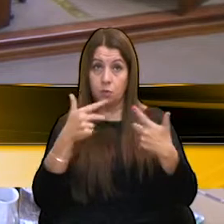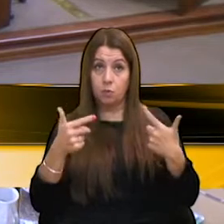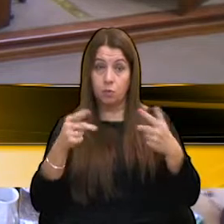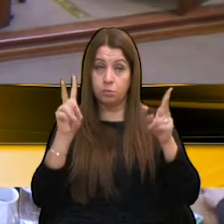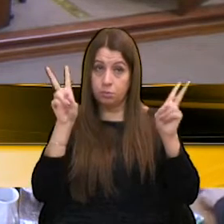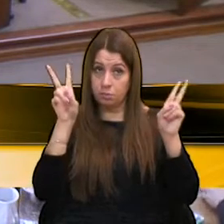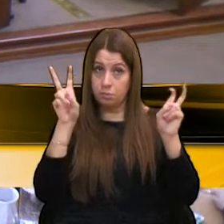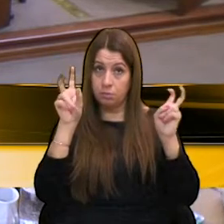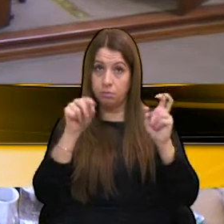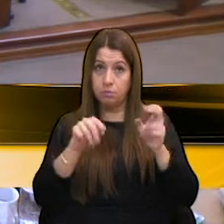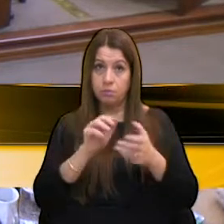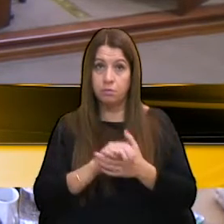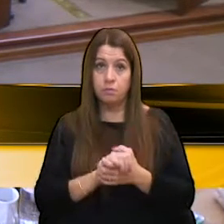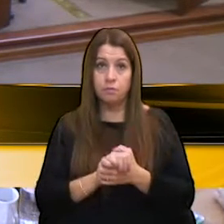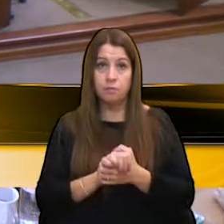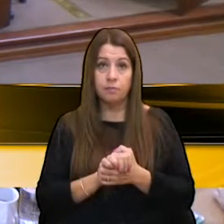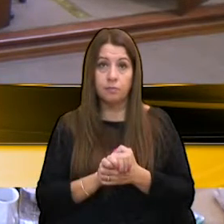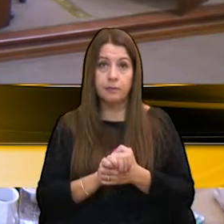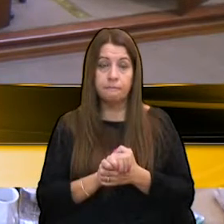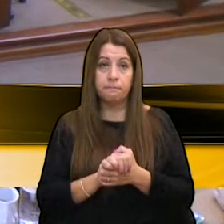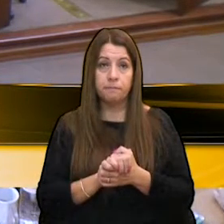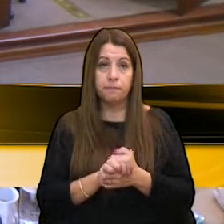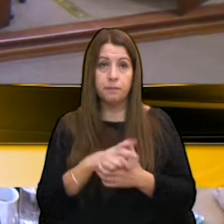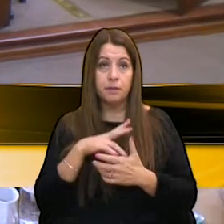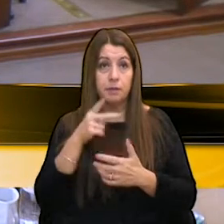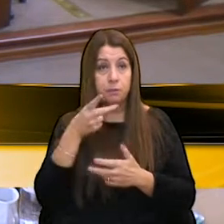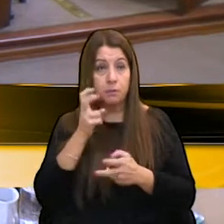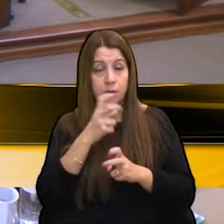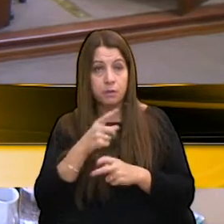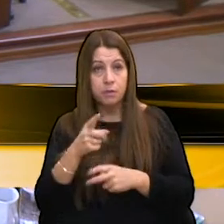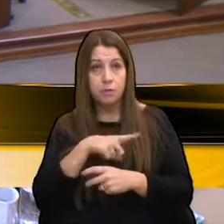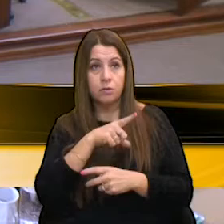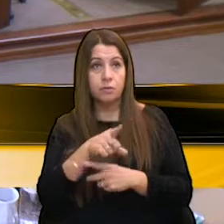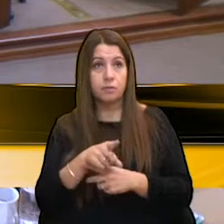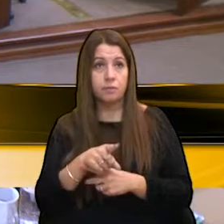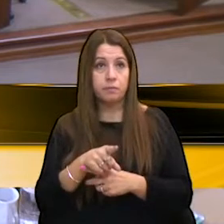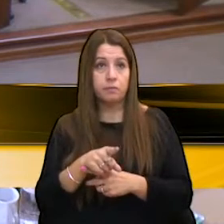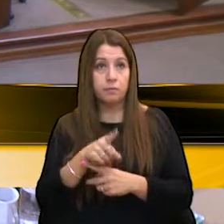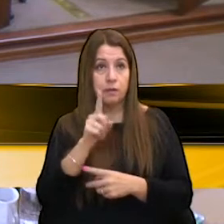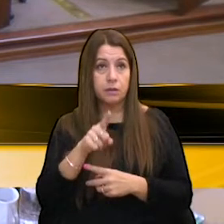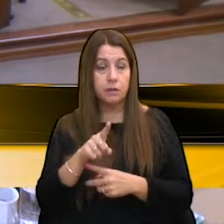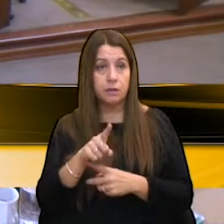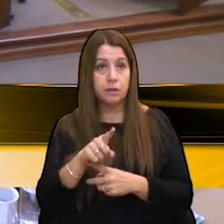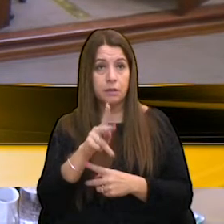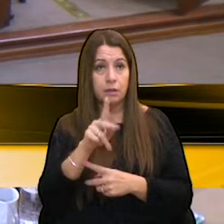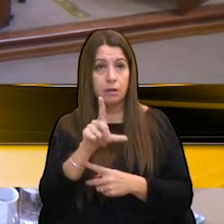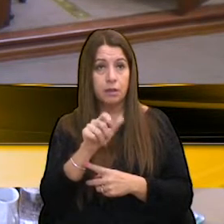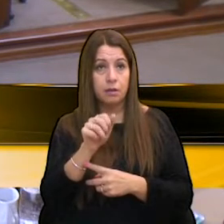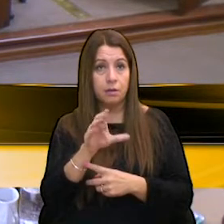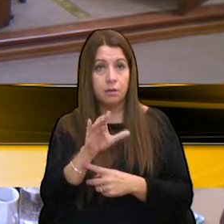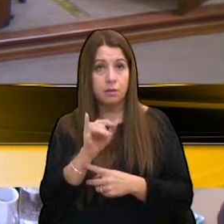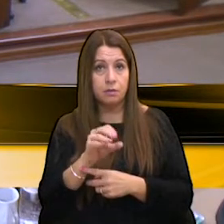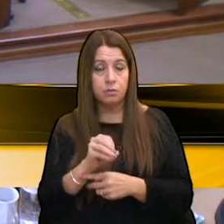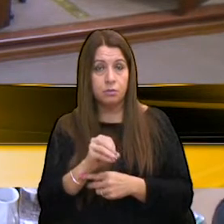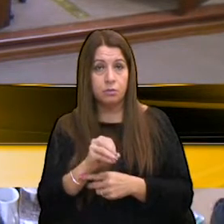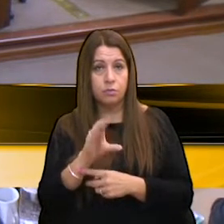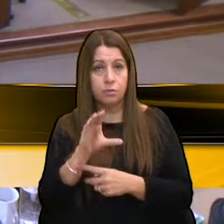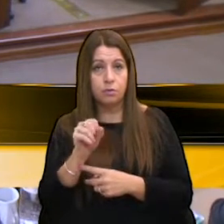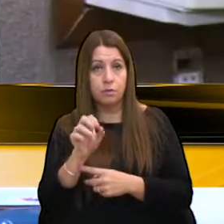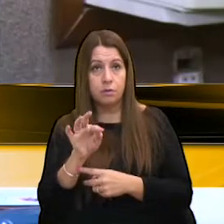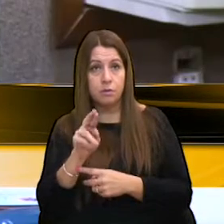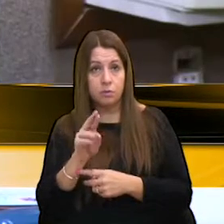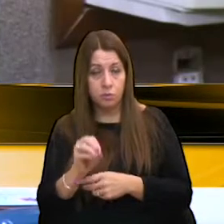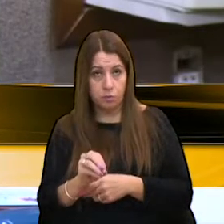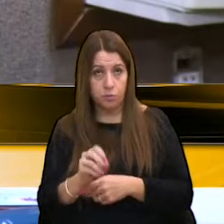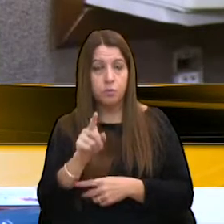desses assuntos, né? E a gente tem percebido que essa da Plácido de Castro, em